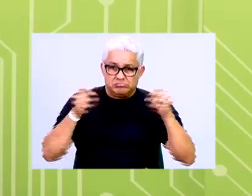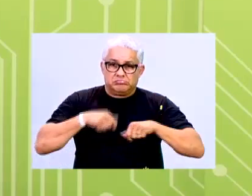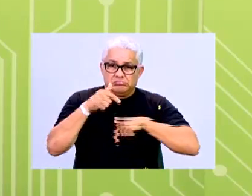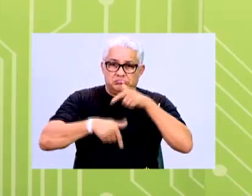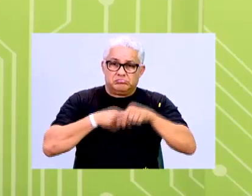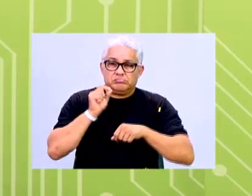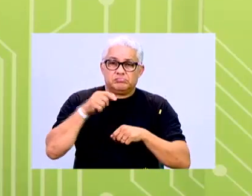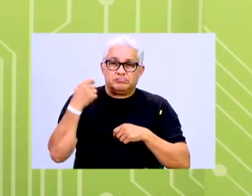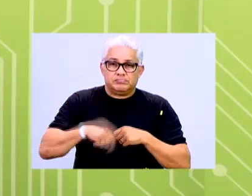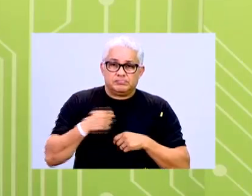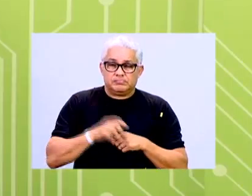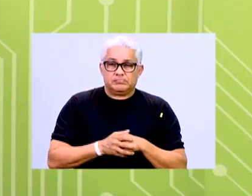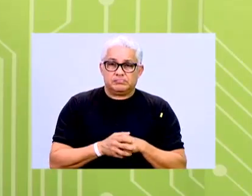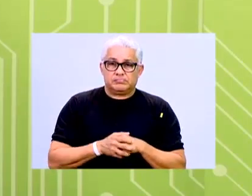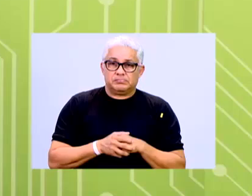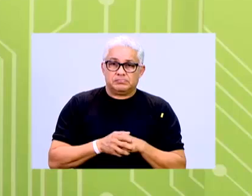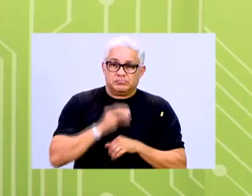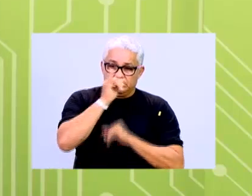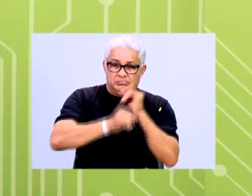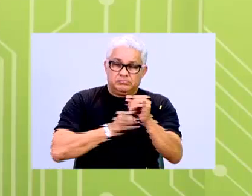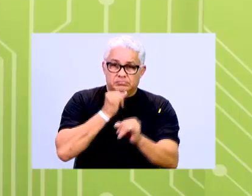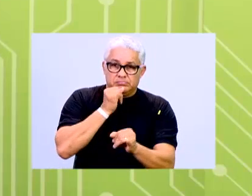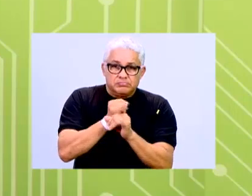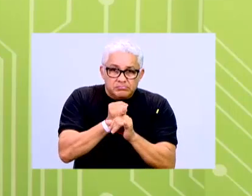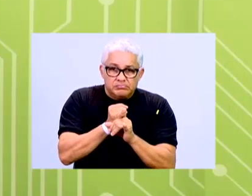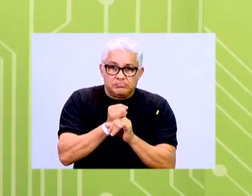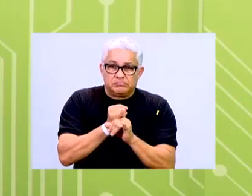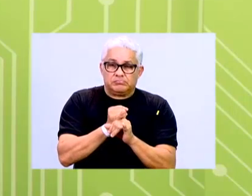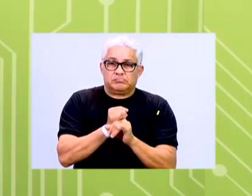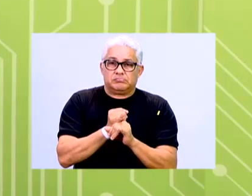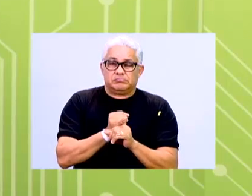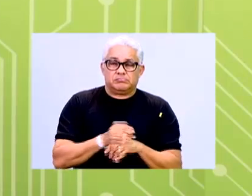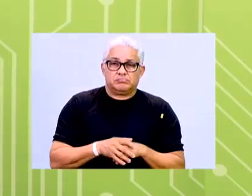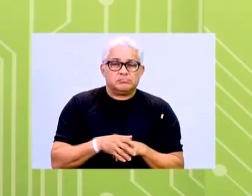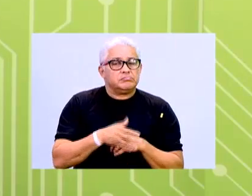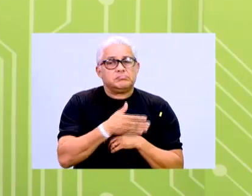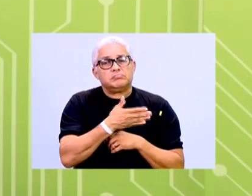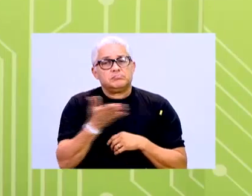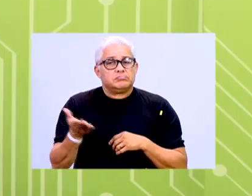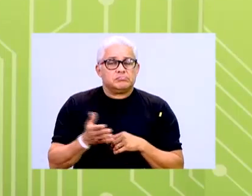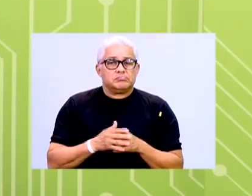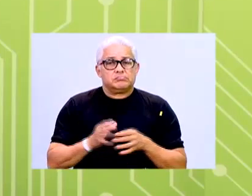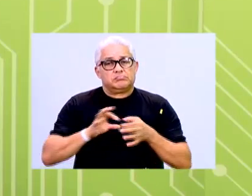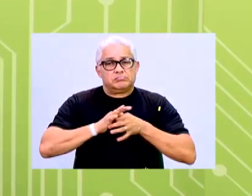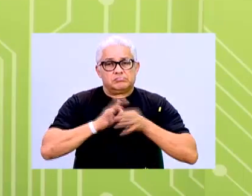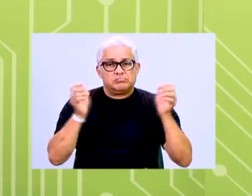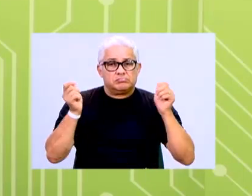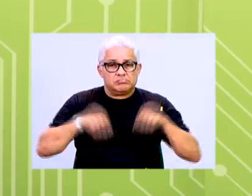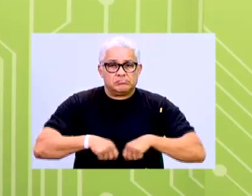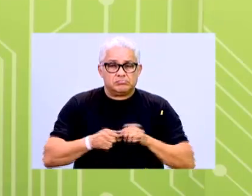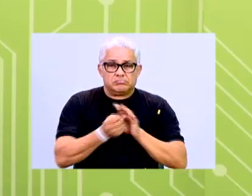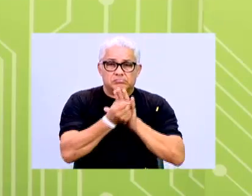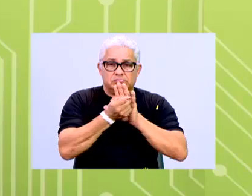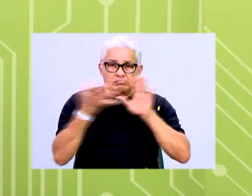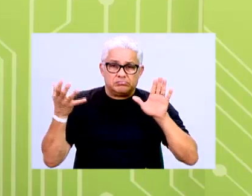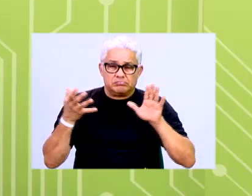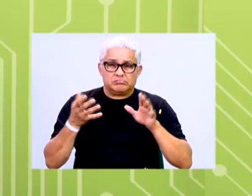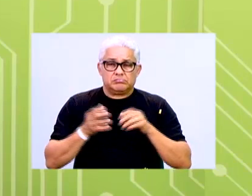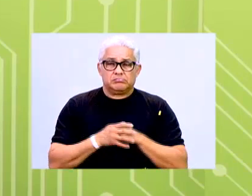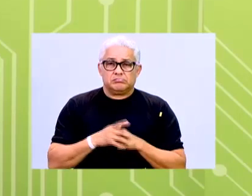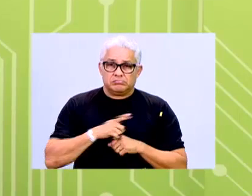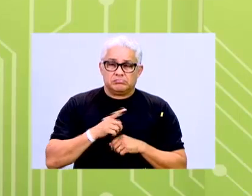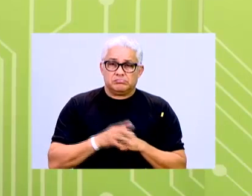O que eu preciso de link de internet? Qual é a disponibilidade que essa aplicação vai